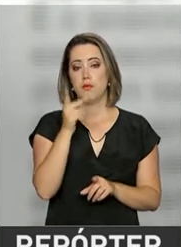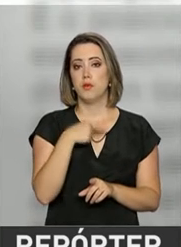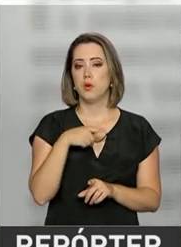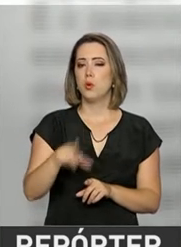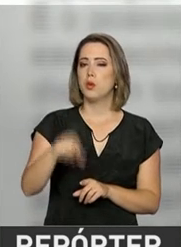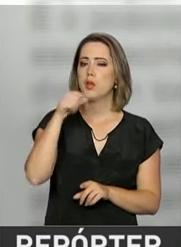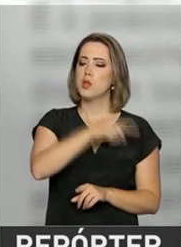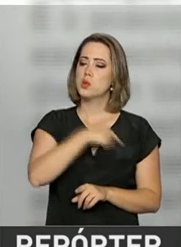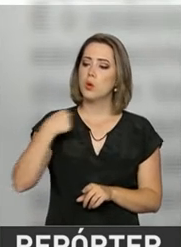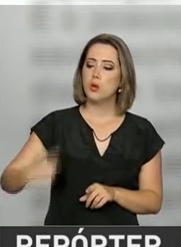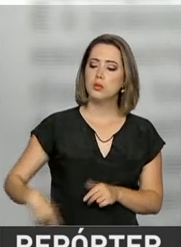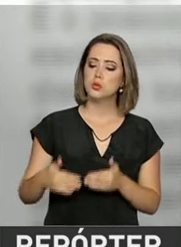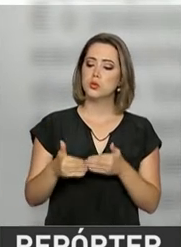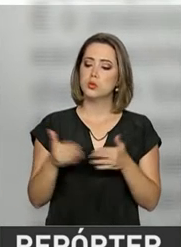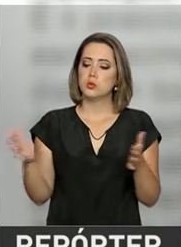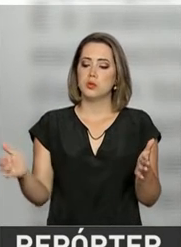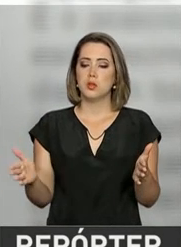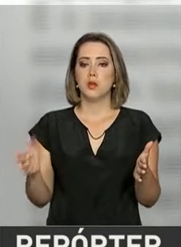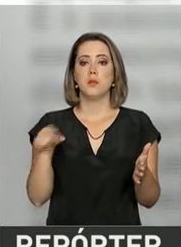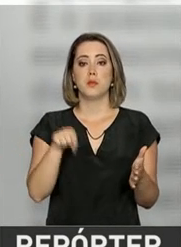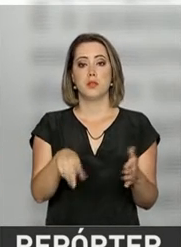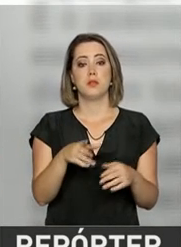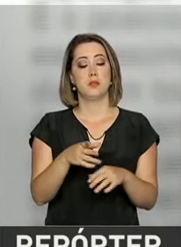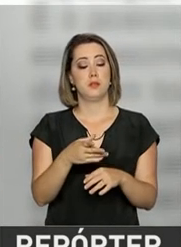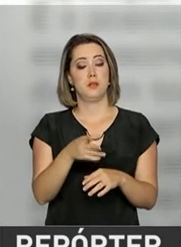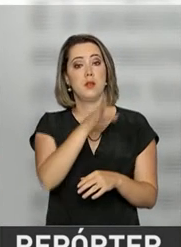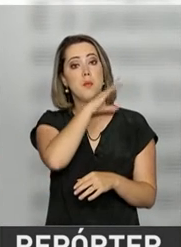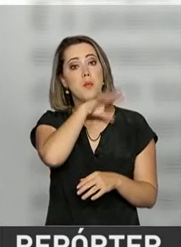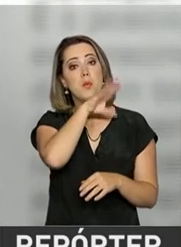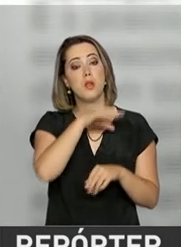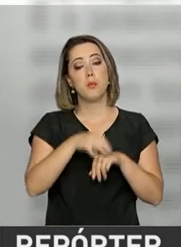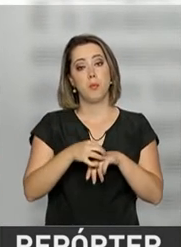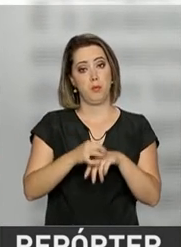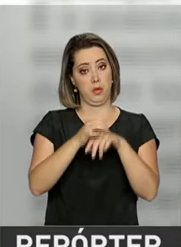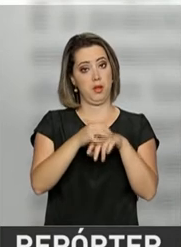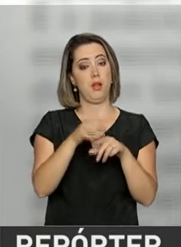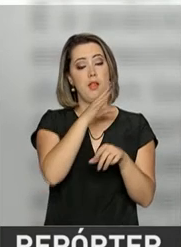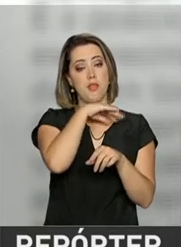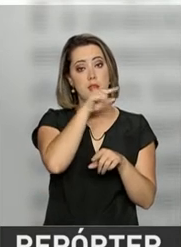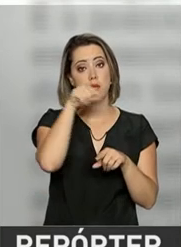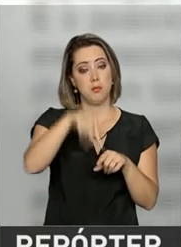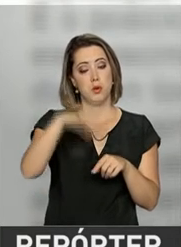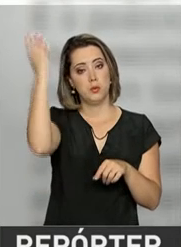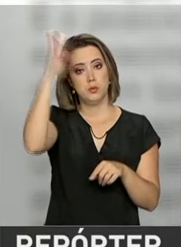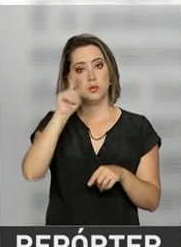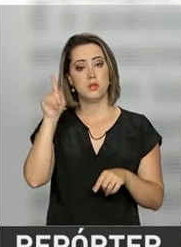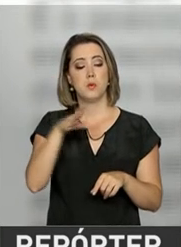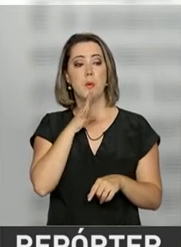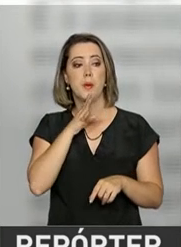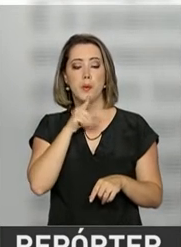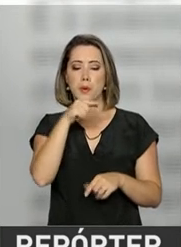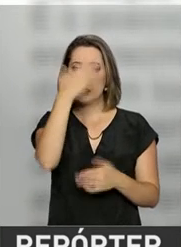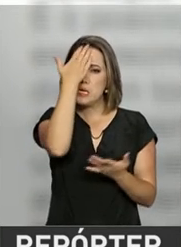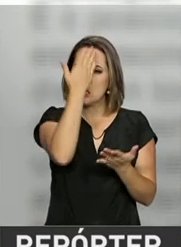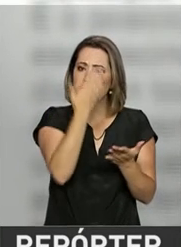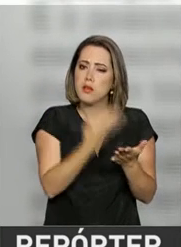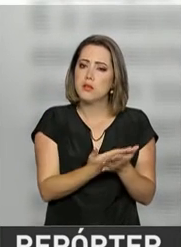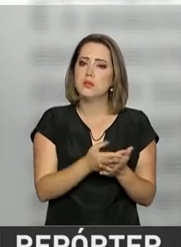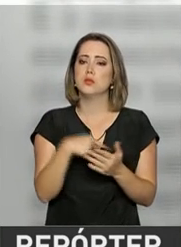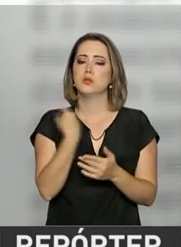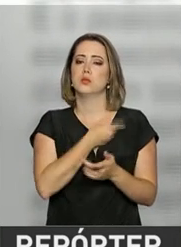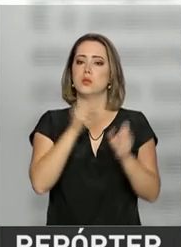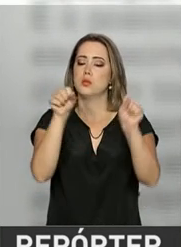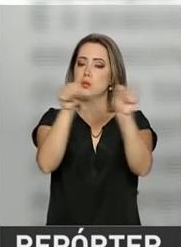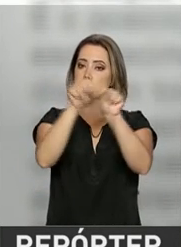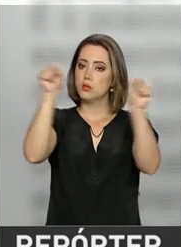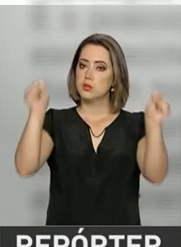China de reabrir o seu mercado à proteína animal produzida no Brasil é o reconhecimento da confiabilidade no sistema